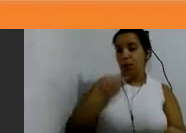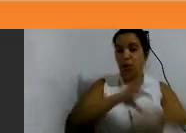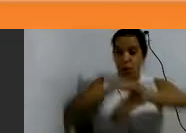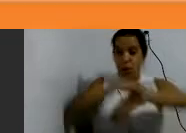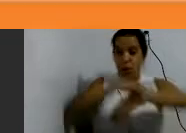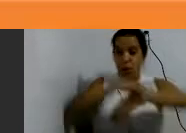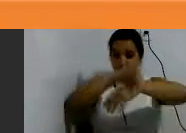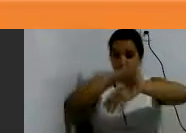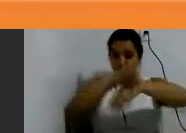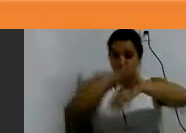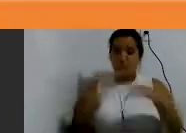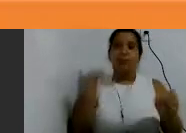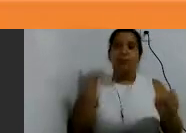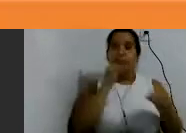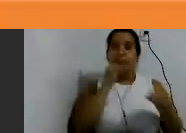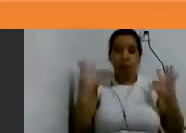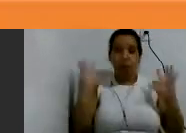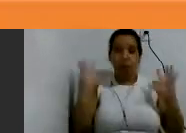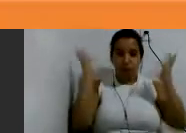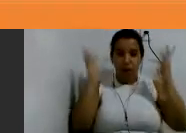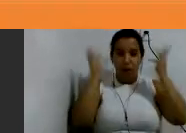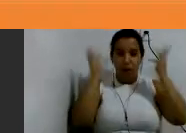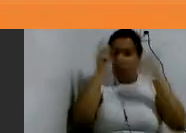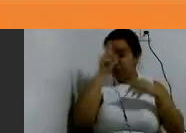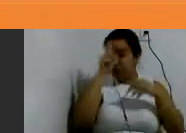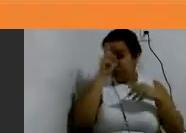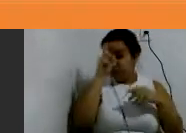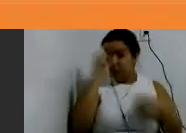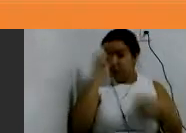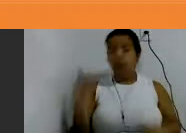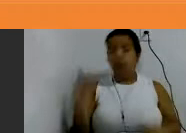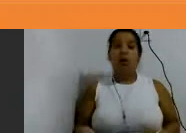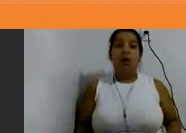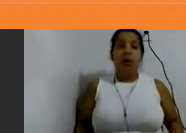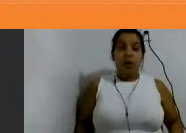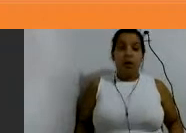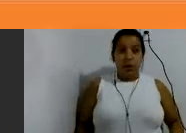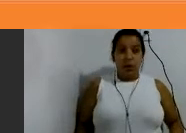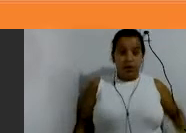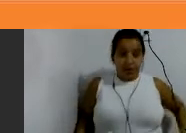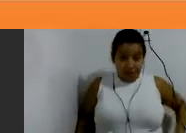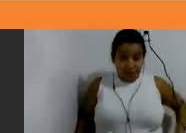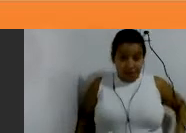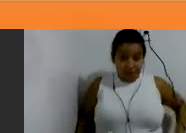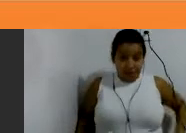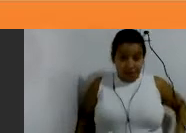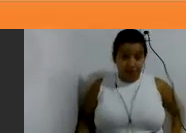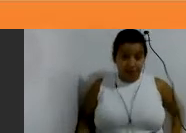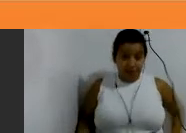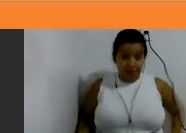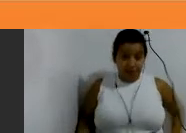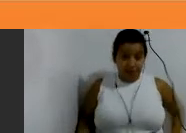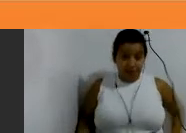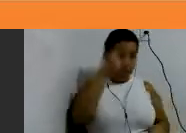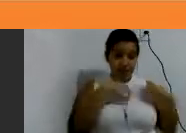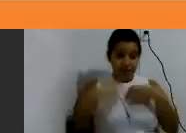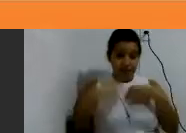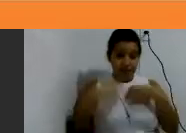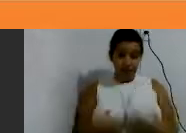pronto atendimento ou então numa unidade de internação e suspeita-se de leishmaniose visceral, eles